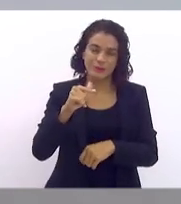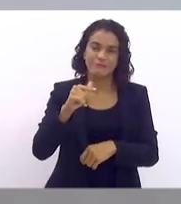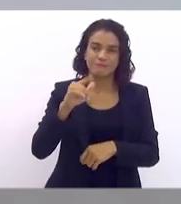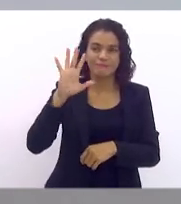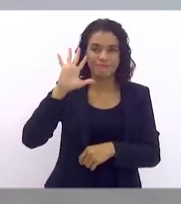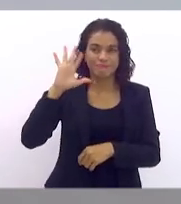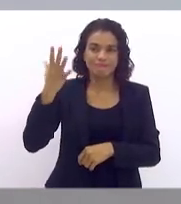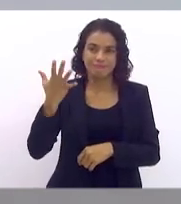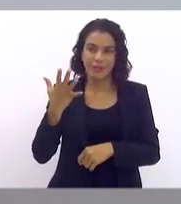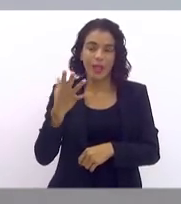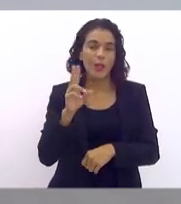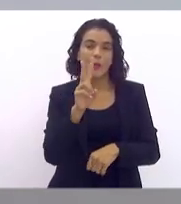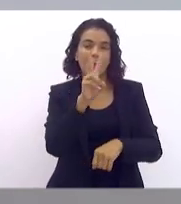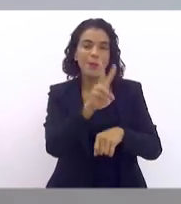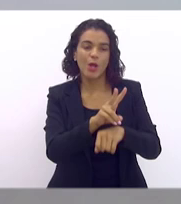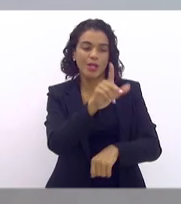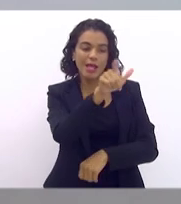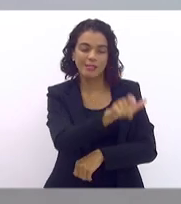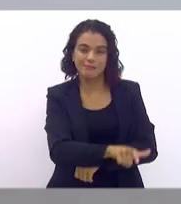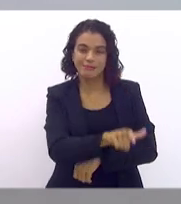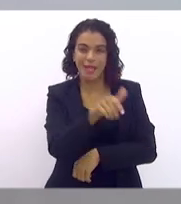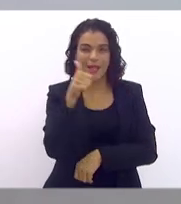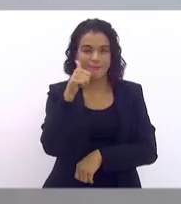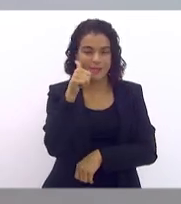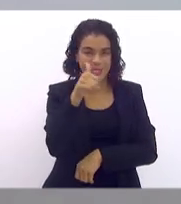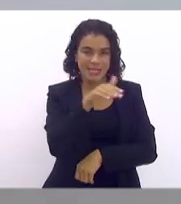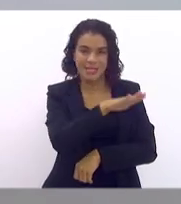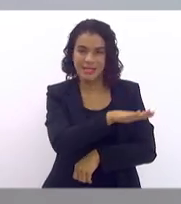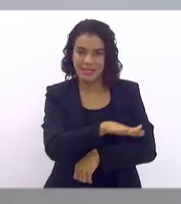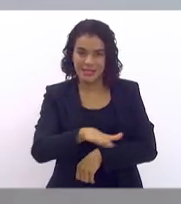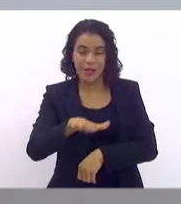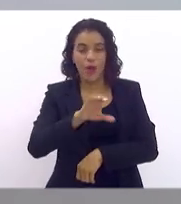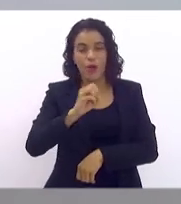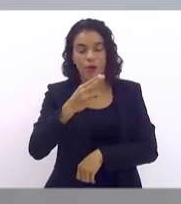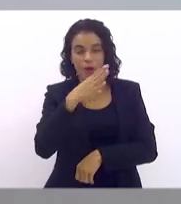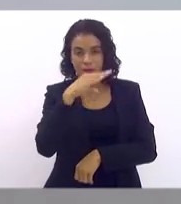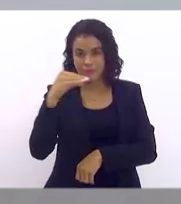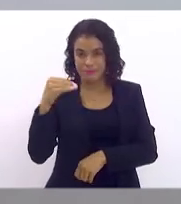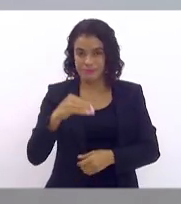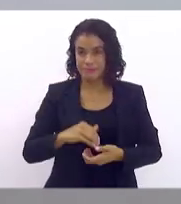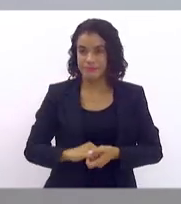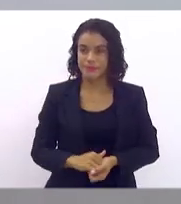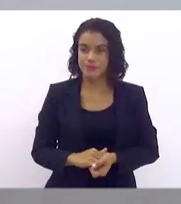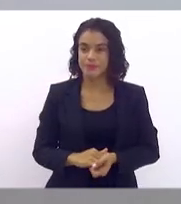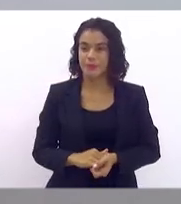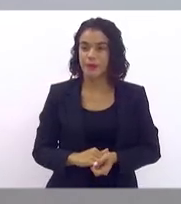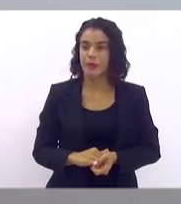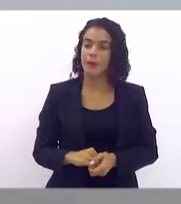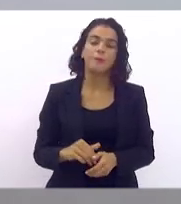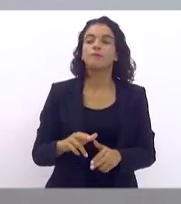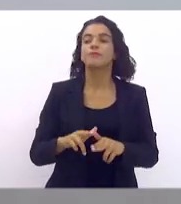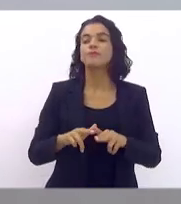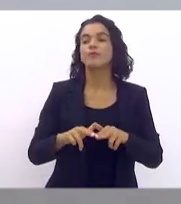E acaba não protegendo essa menina, protegendo essa criança. Né? Então, o que a gente acaba atendendo